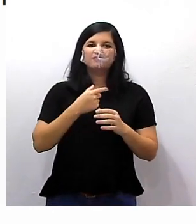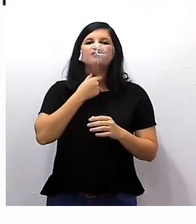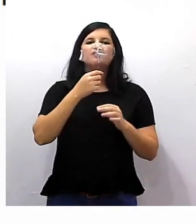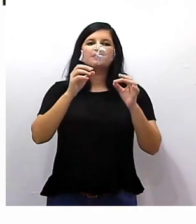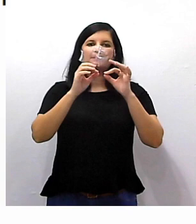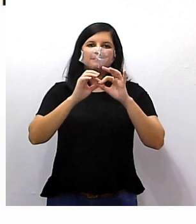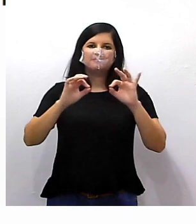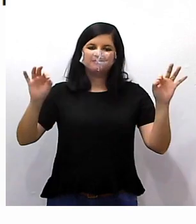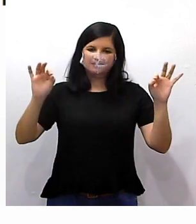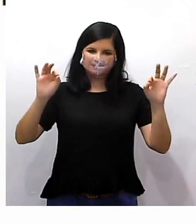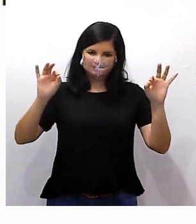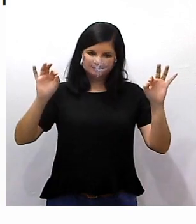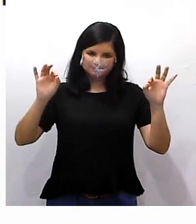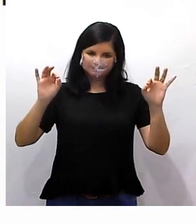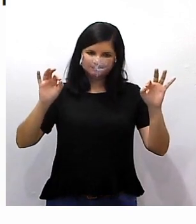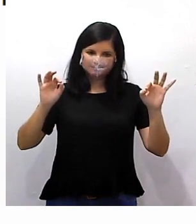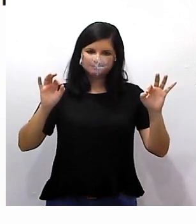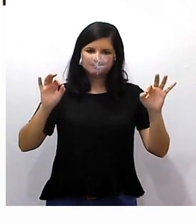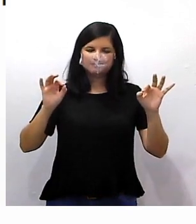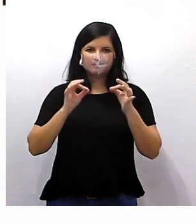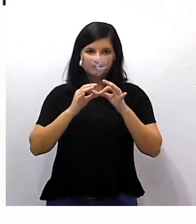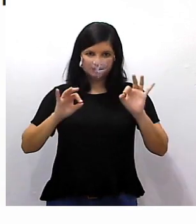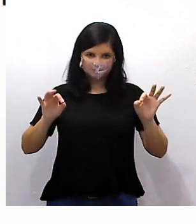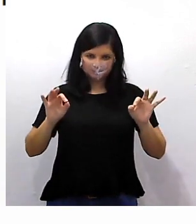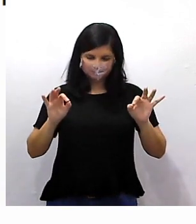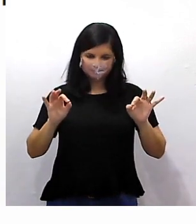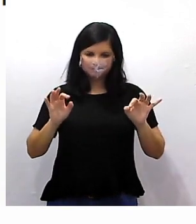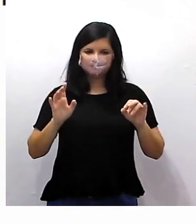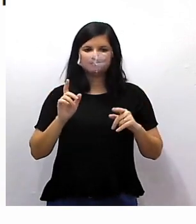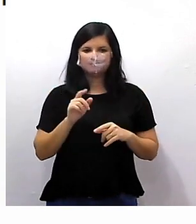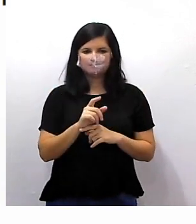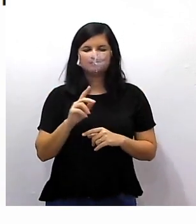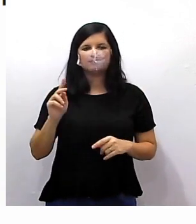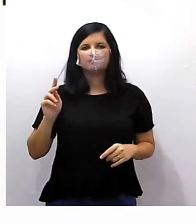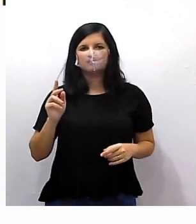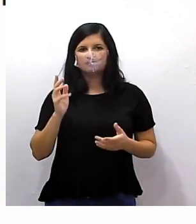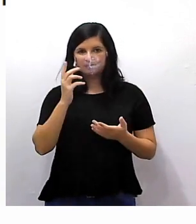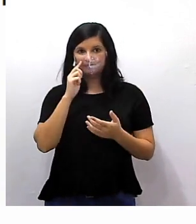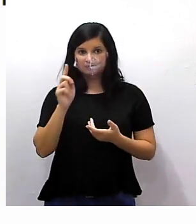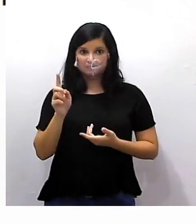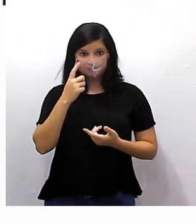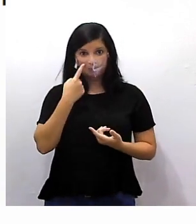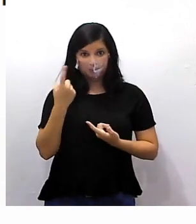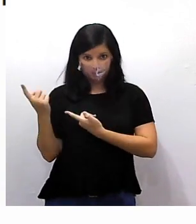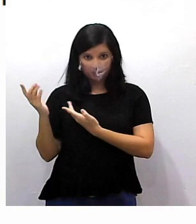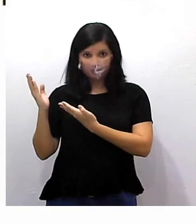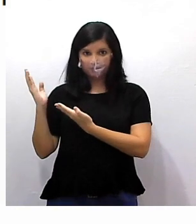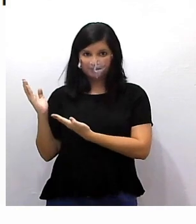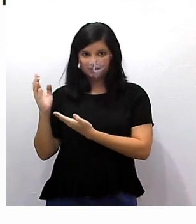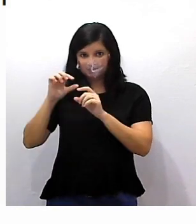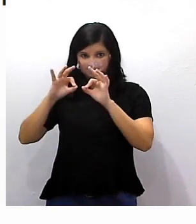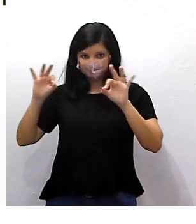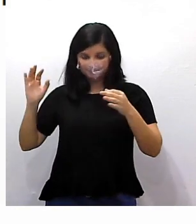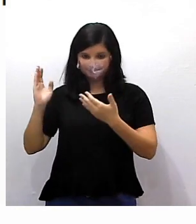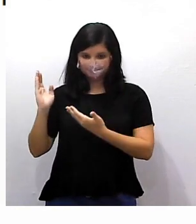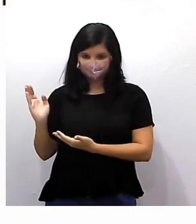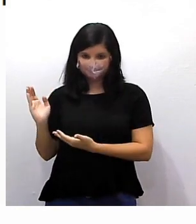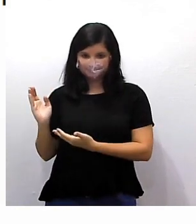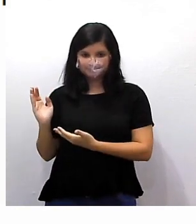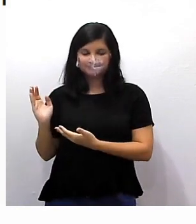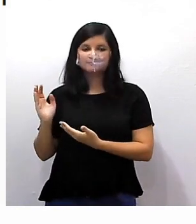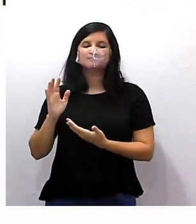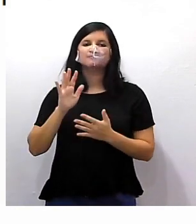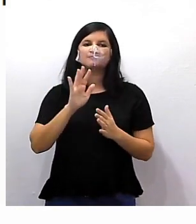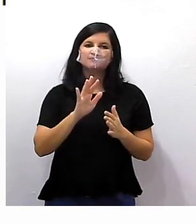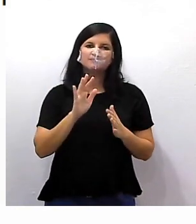passiva das orações. Da oração, na verdade. A gente tem lá a oração, ó. He has made everything beautiful in its time.